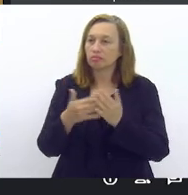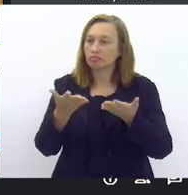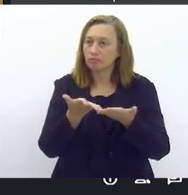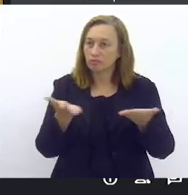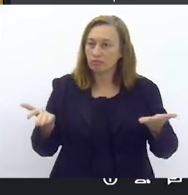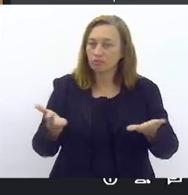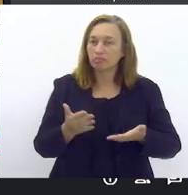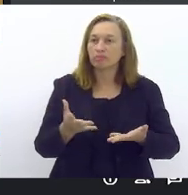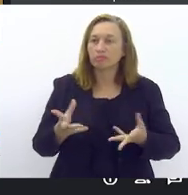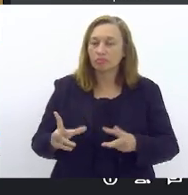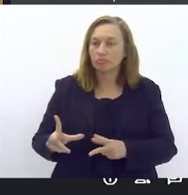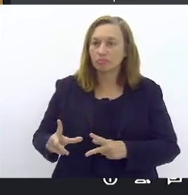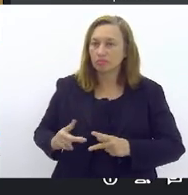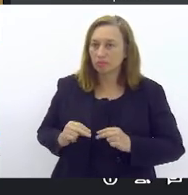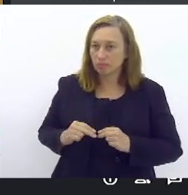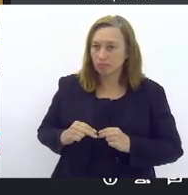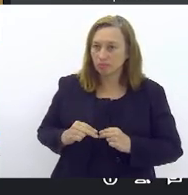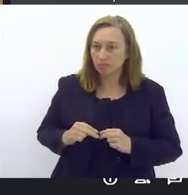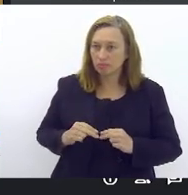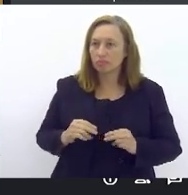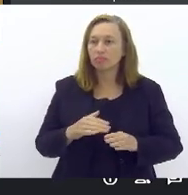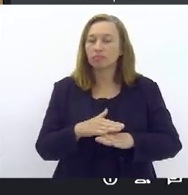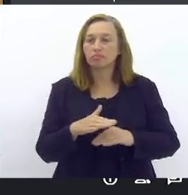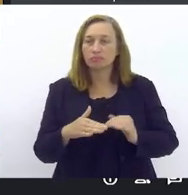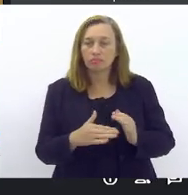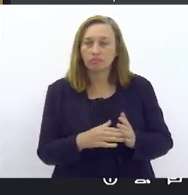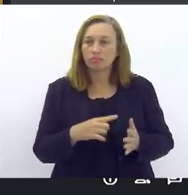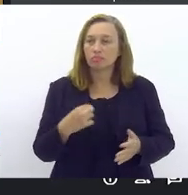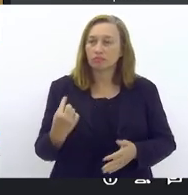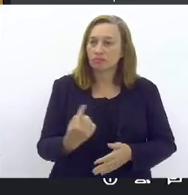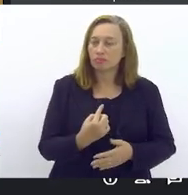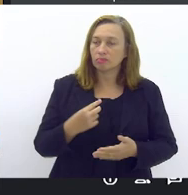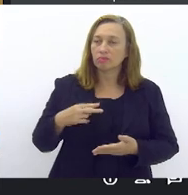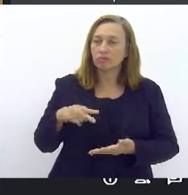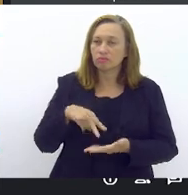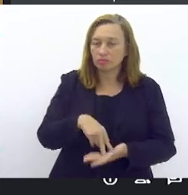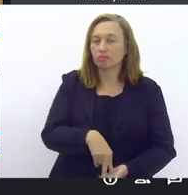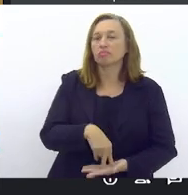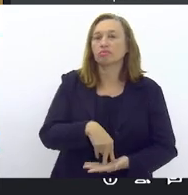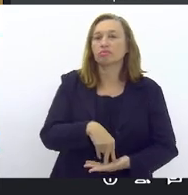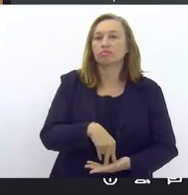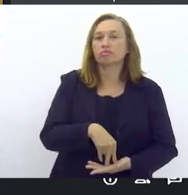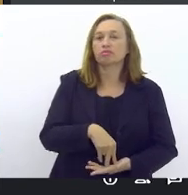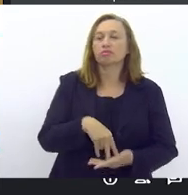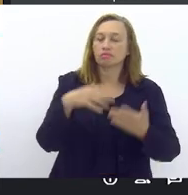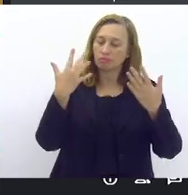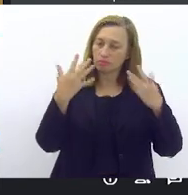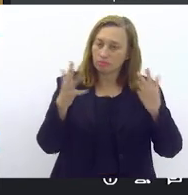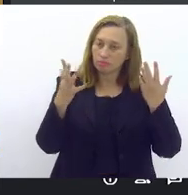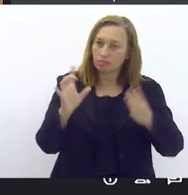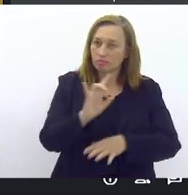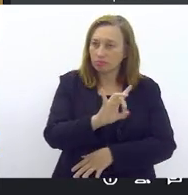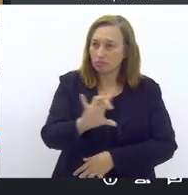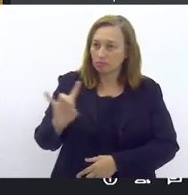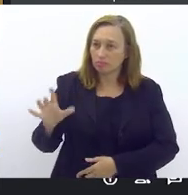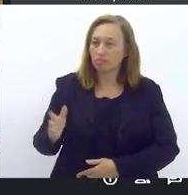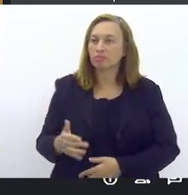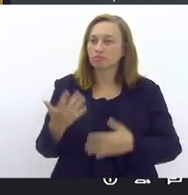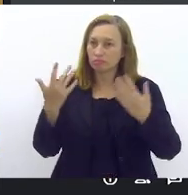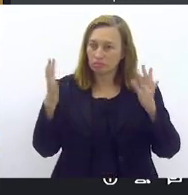Vocês merecem que todos nós se levante, bata palma para cada uma de vocês